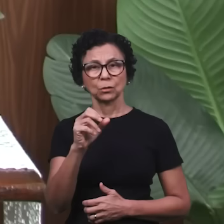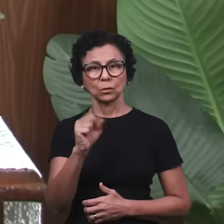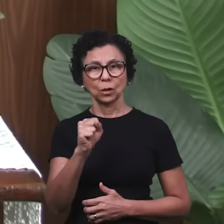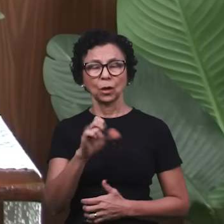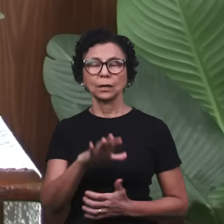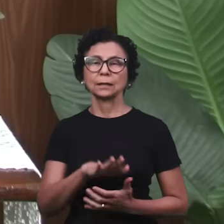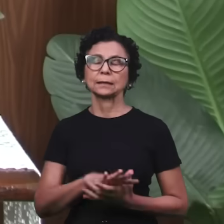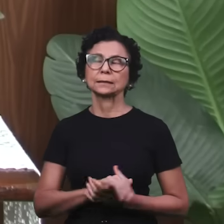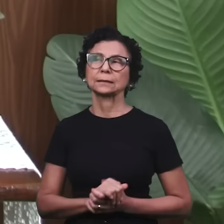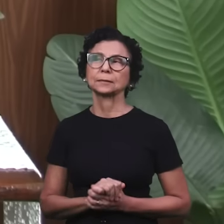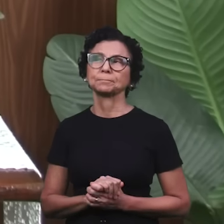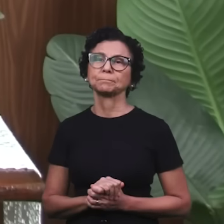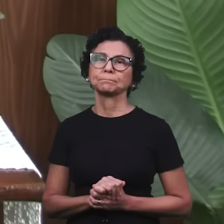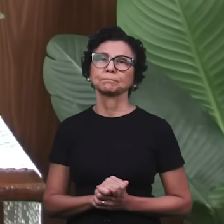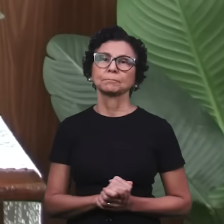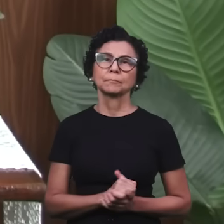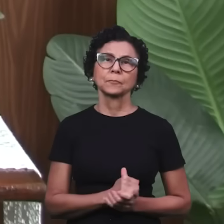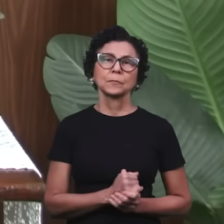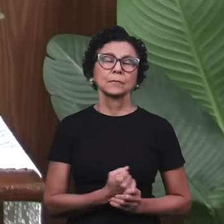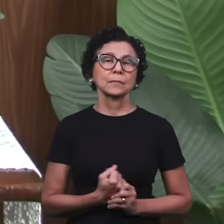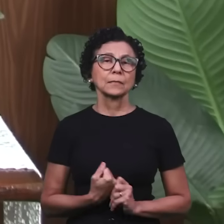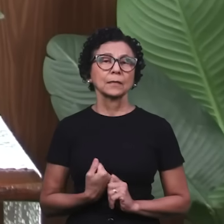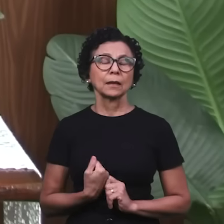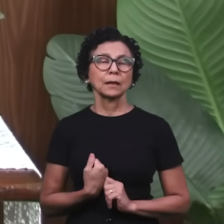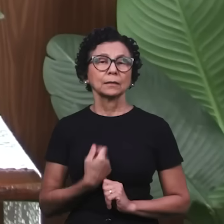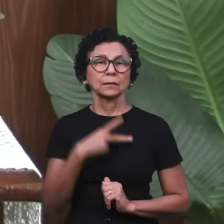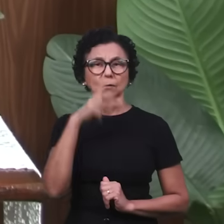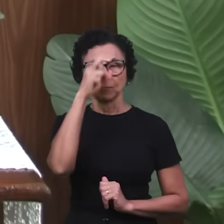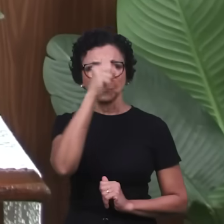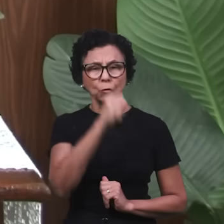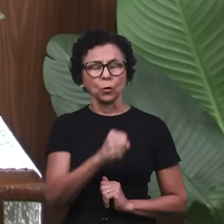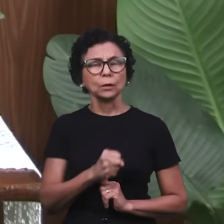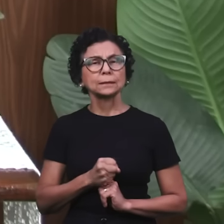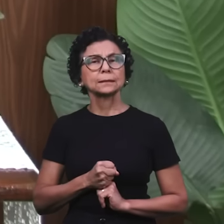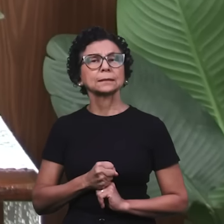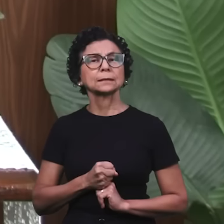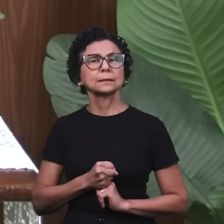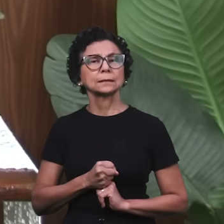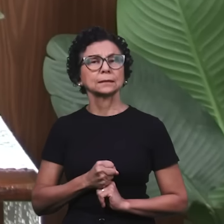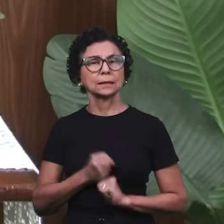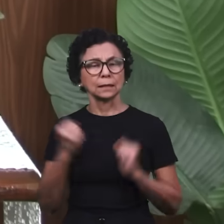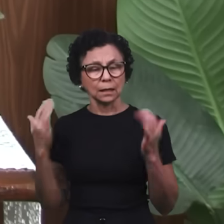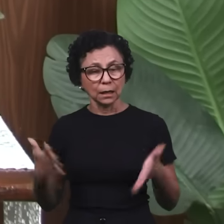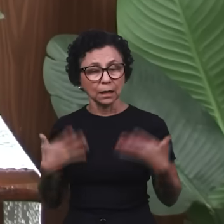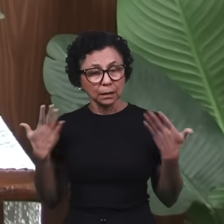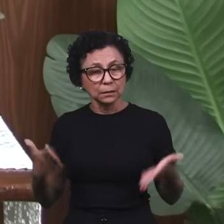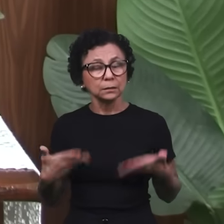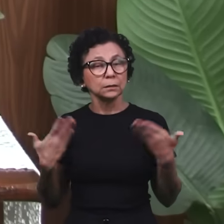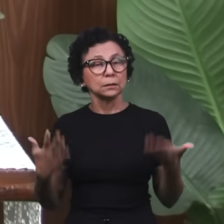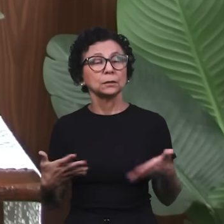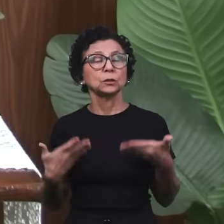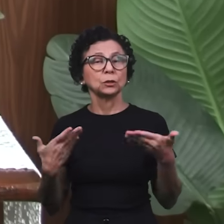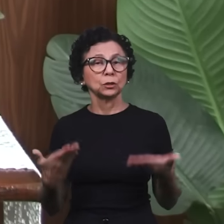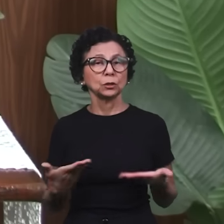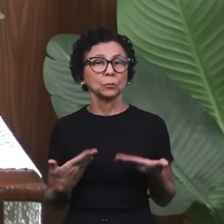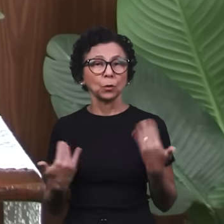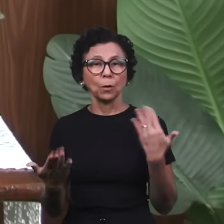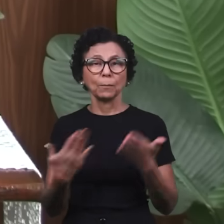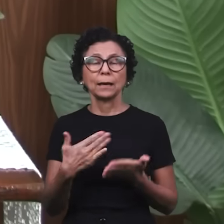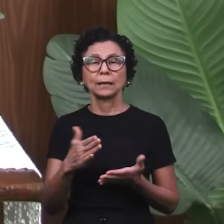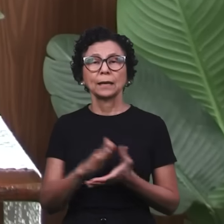que ela está no seu vigor, na sua força. Ela dá saltos. E quando ela dá saltos, ela está dando